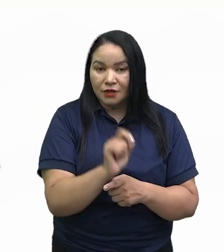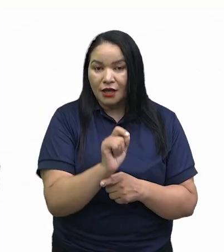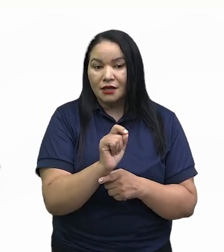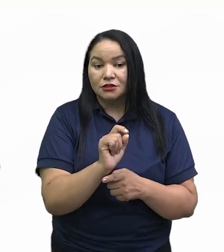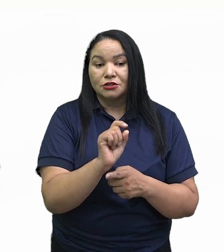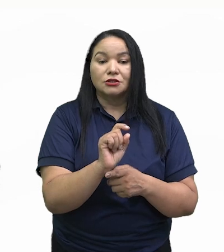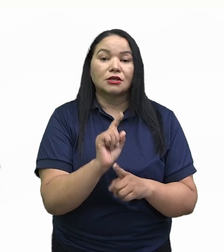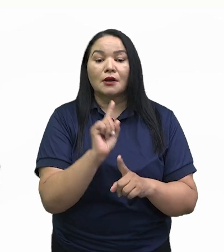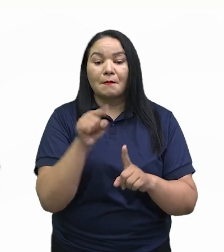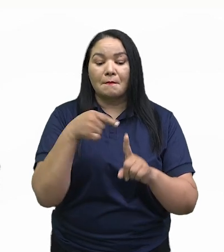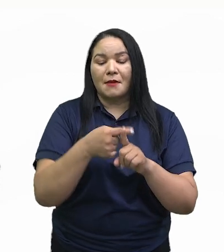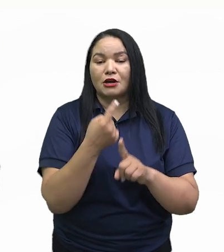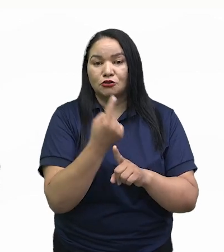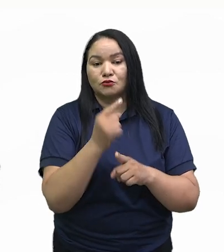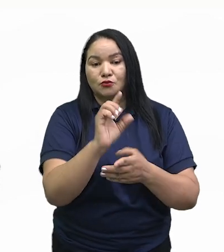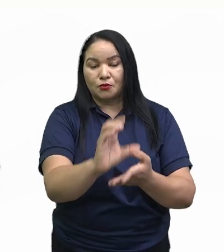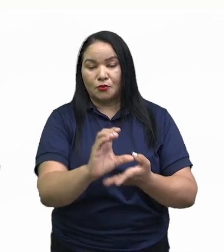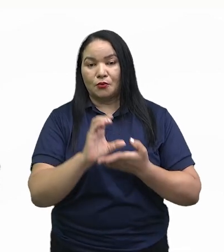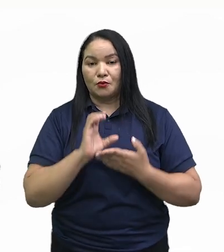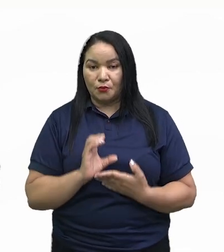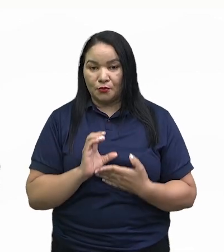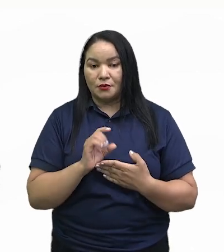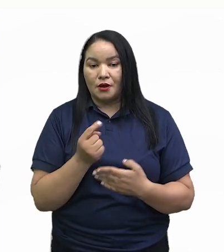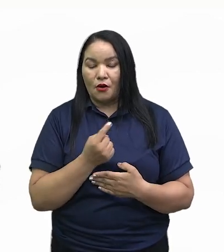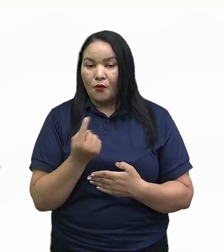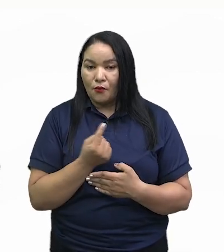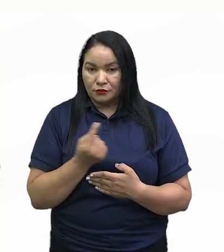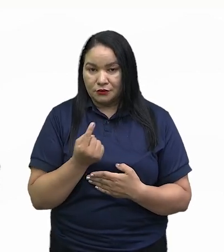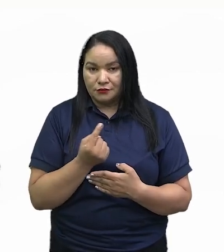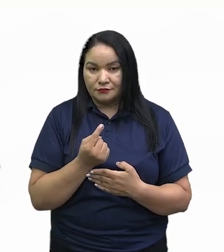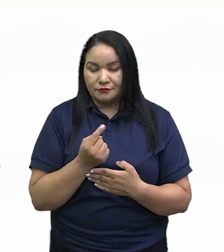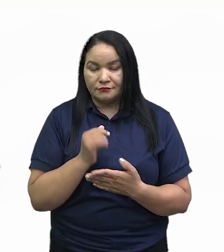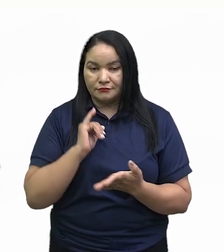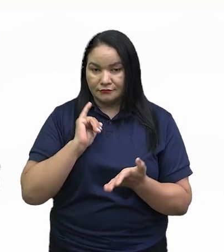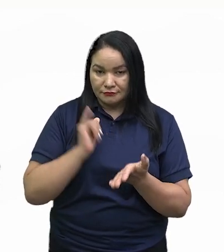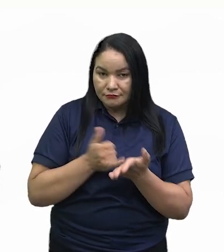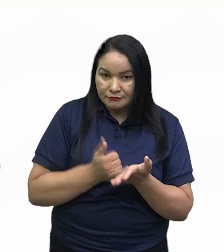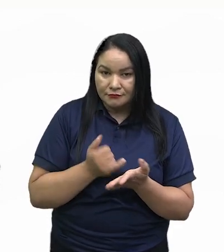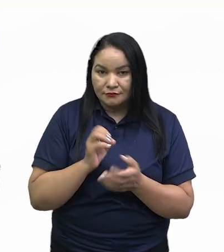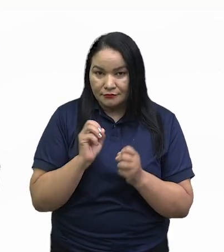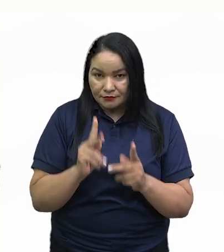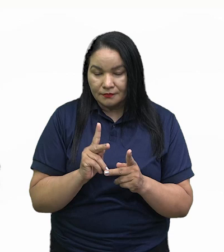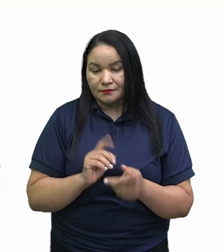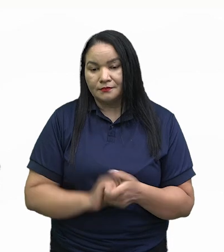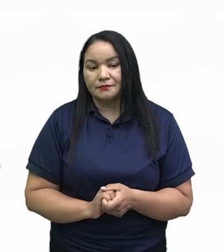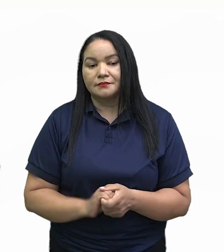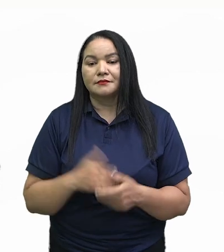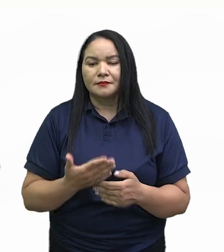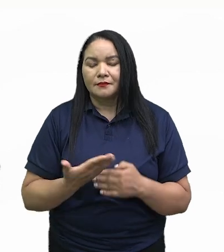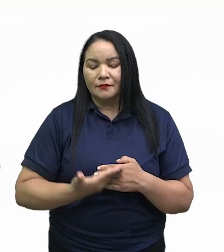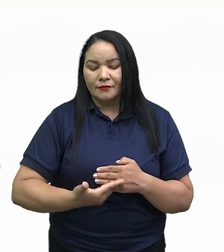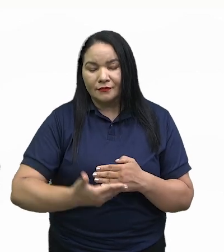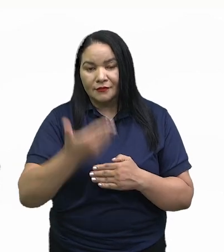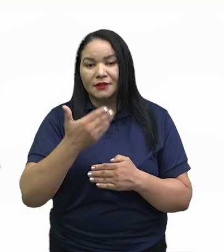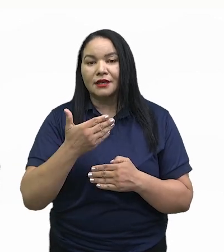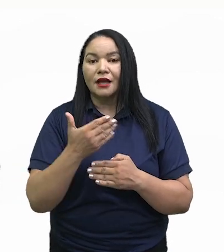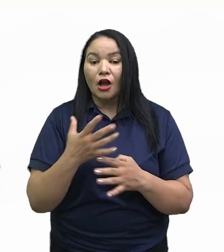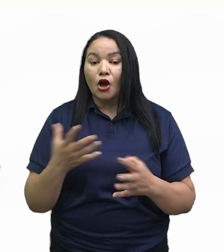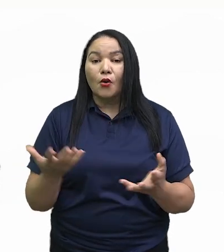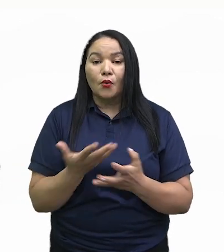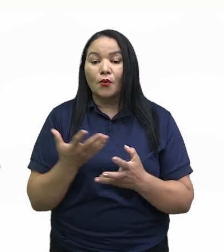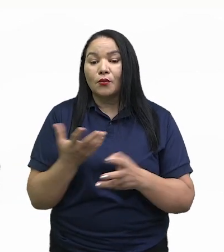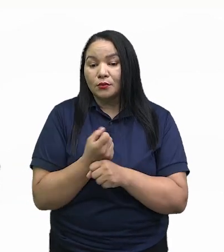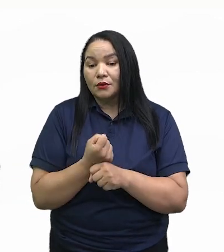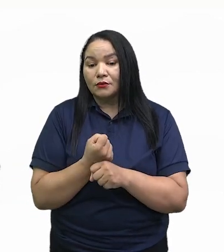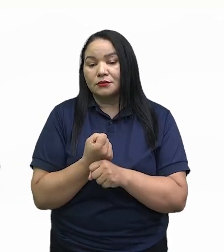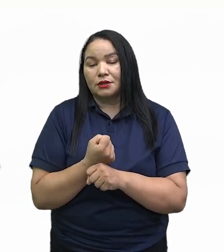mais em forma de gratidão, que aqui nós sabemos que são os juros. Tudo bem, passa aí o tempo e vai ser calculado